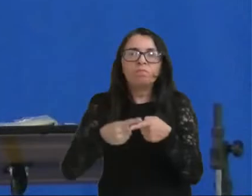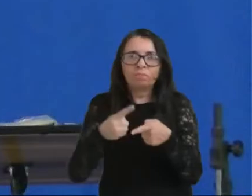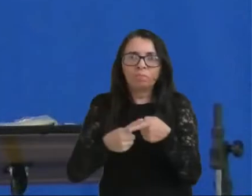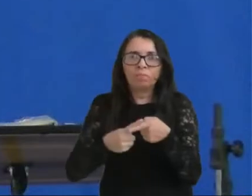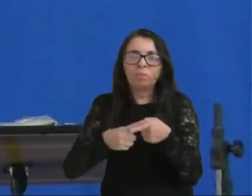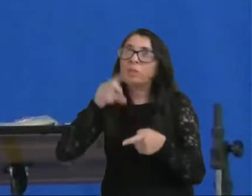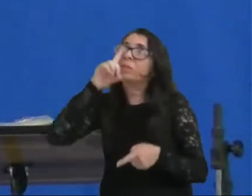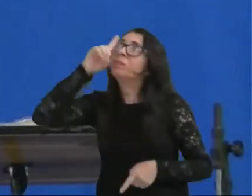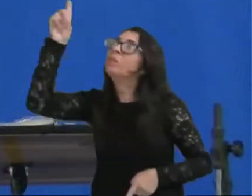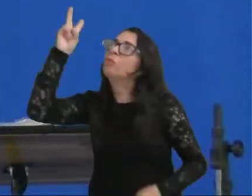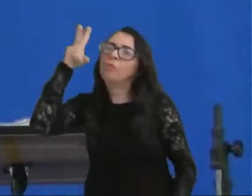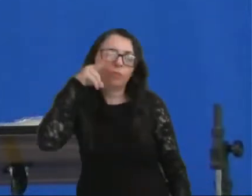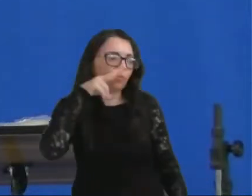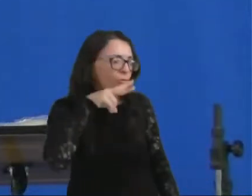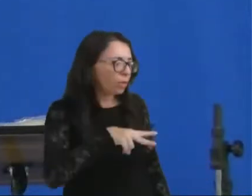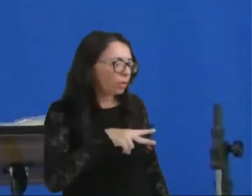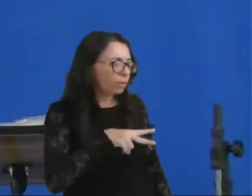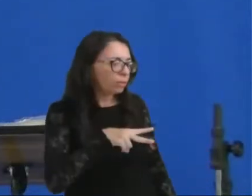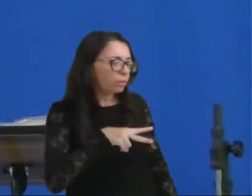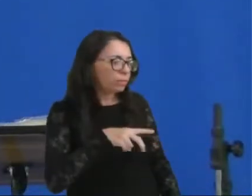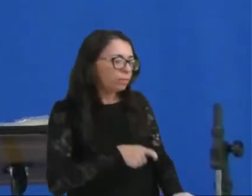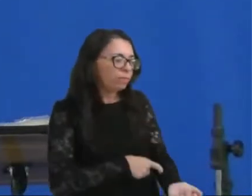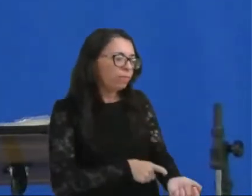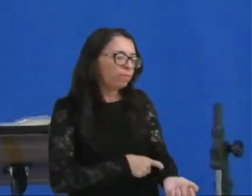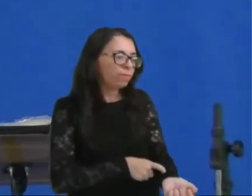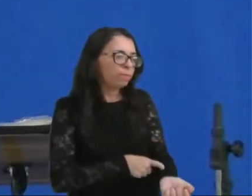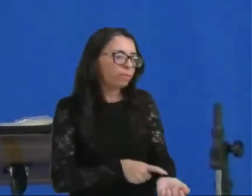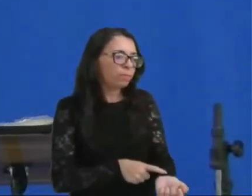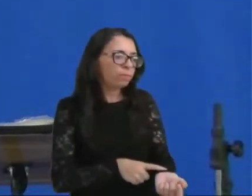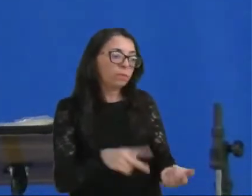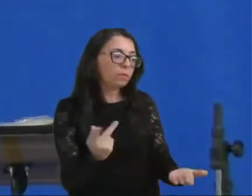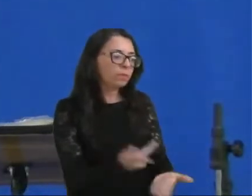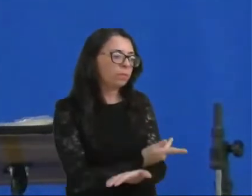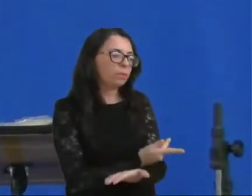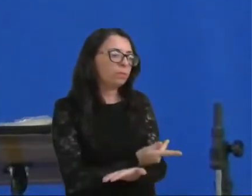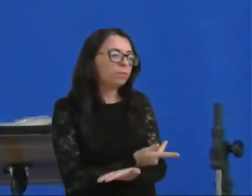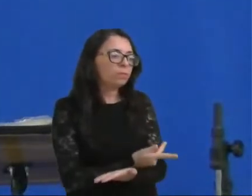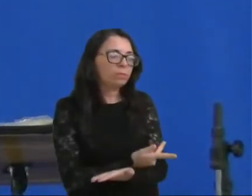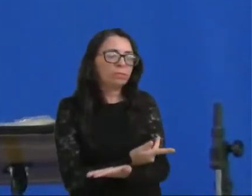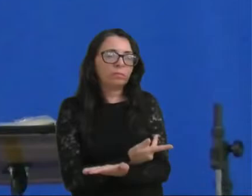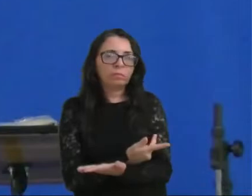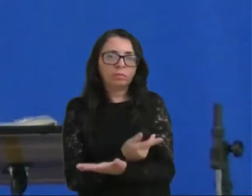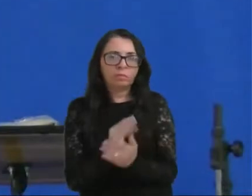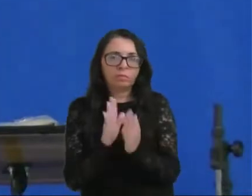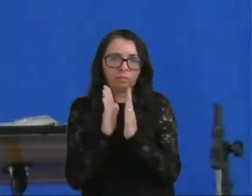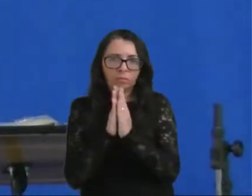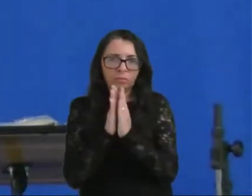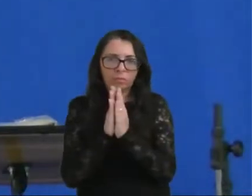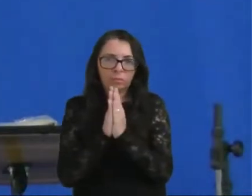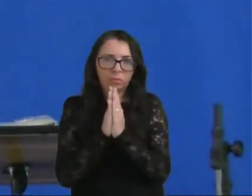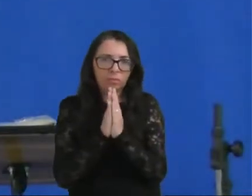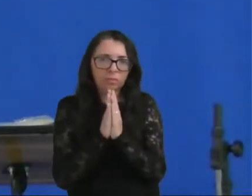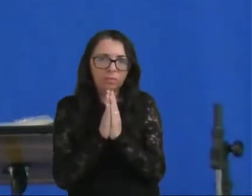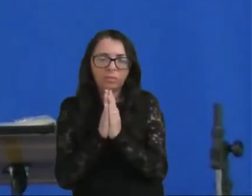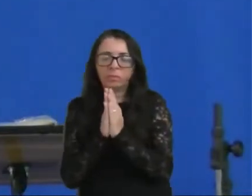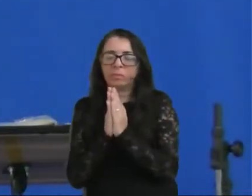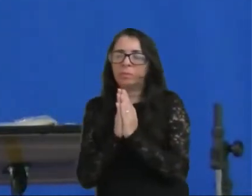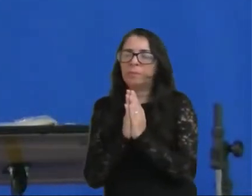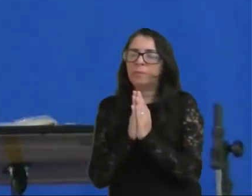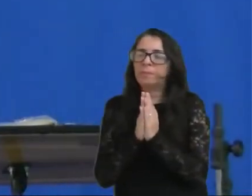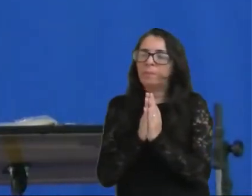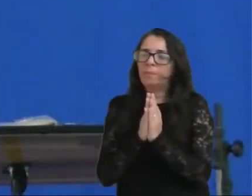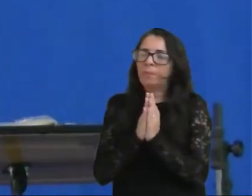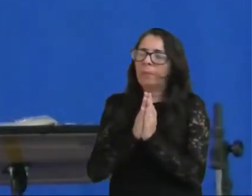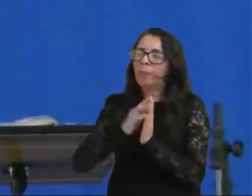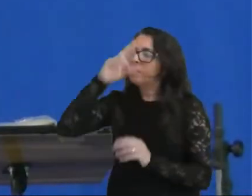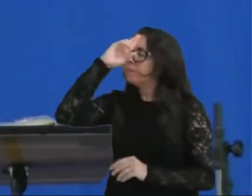lugar dele. Senhor, nosso Deus e Pai, nesse momento em Tua presença, Deus, queremos, ó Pai, te